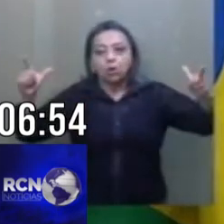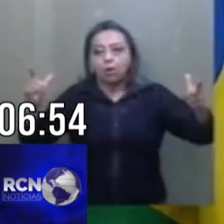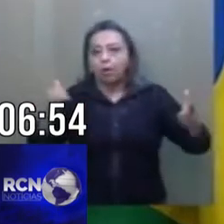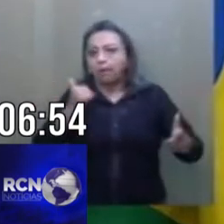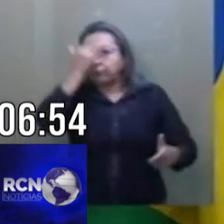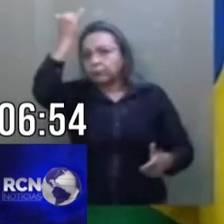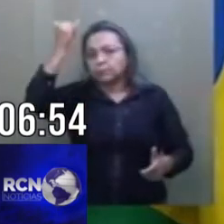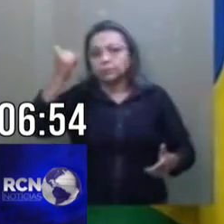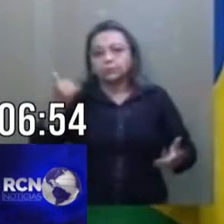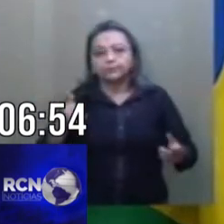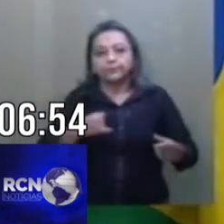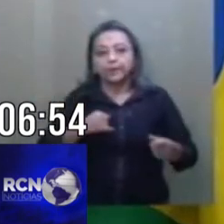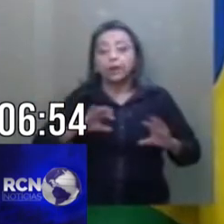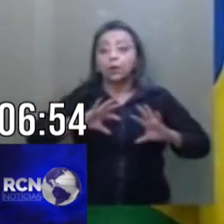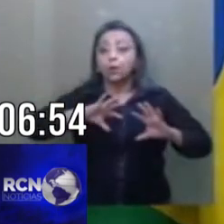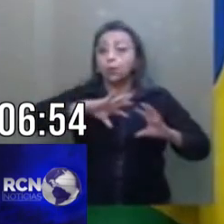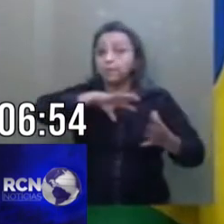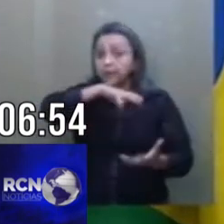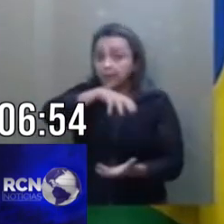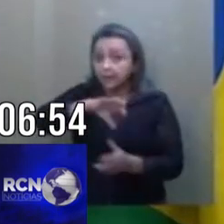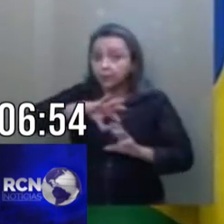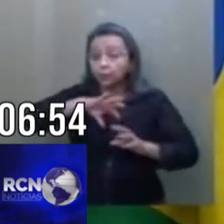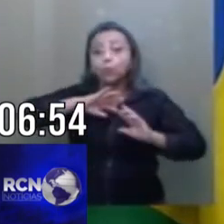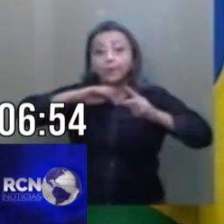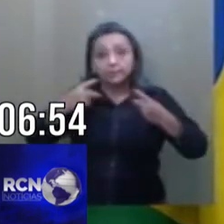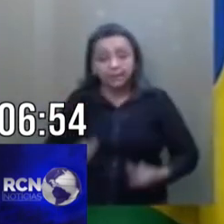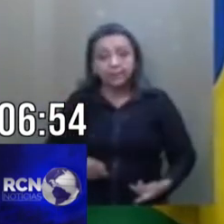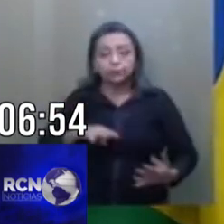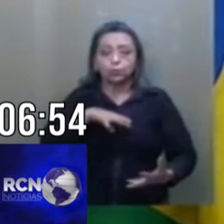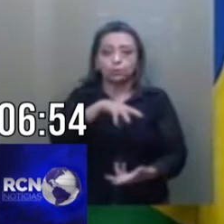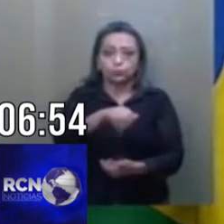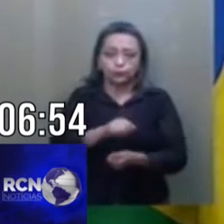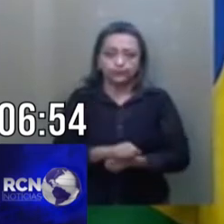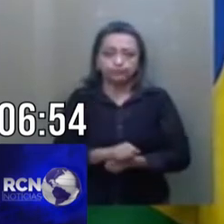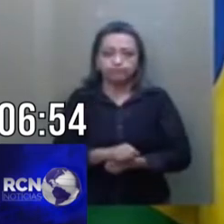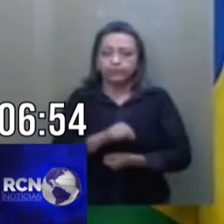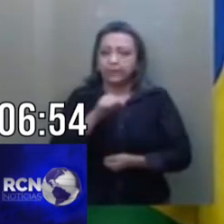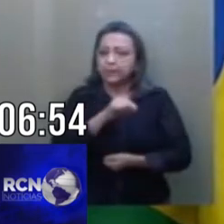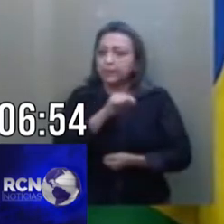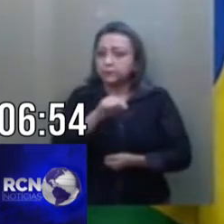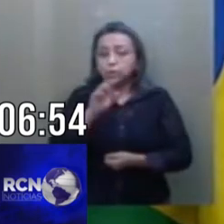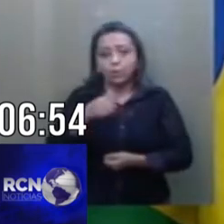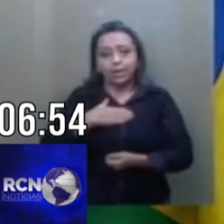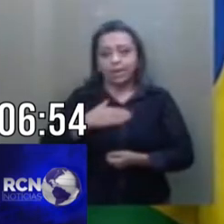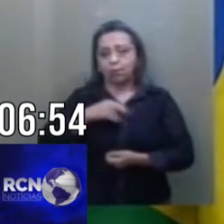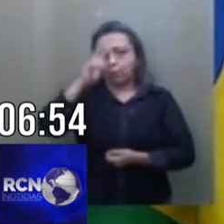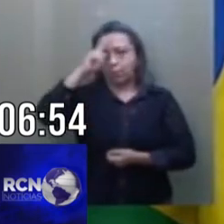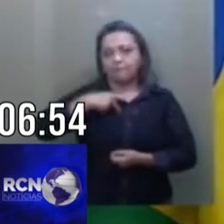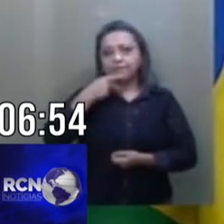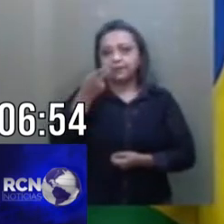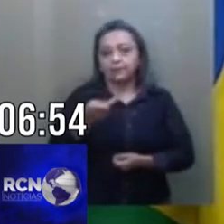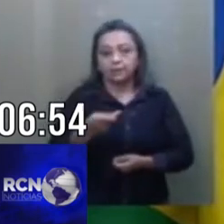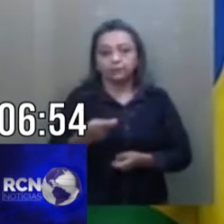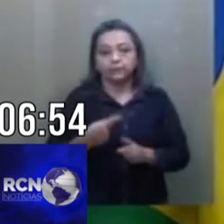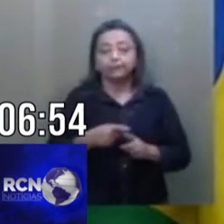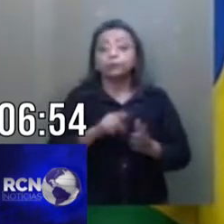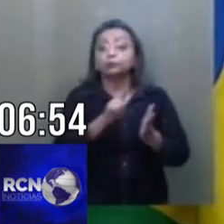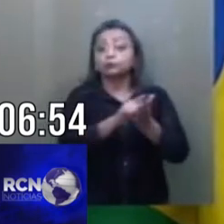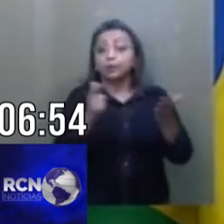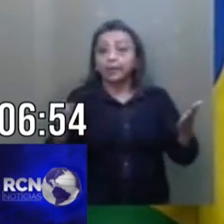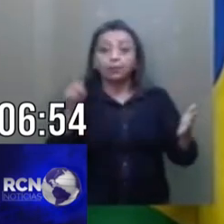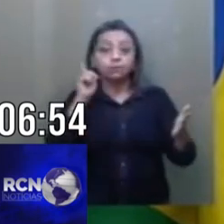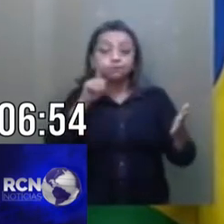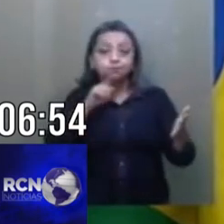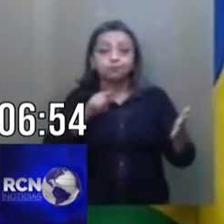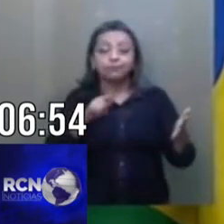maior catástrofe humanitária da humanidade. E isso não são palavras minhas. O New York